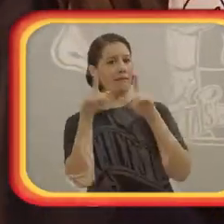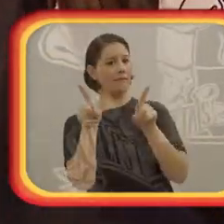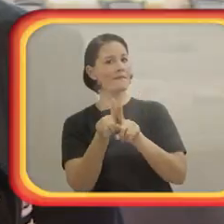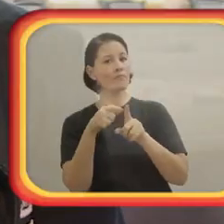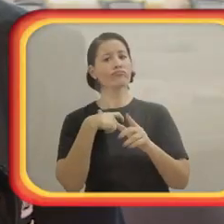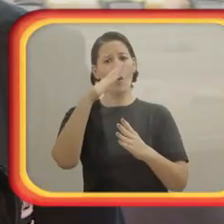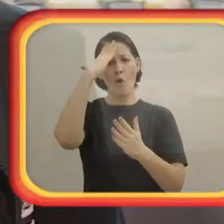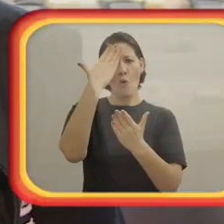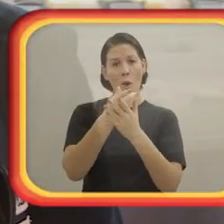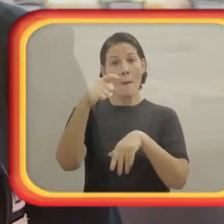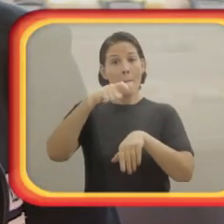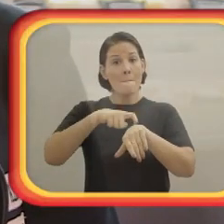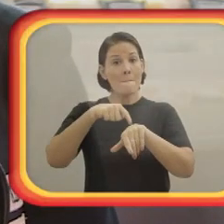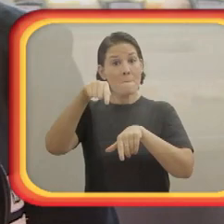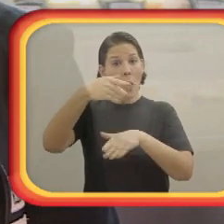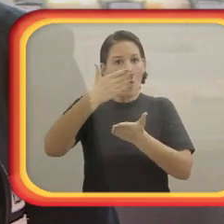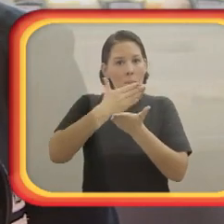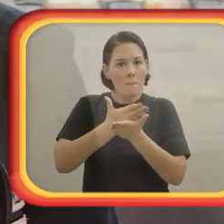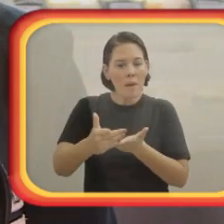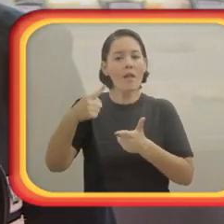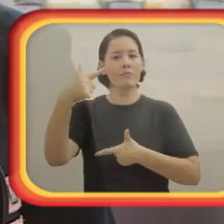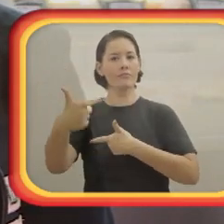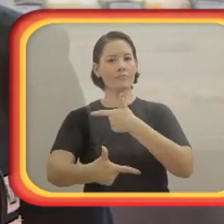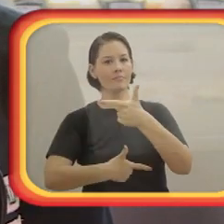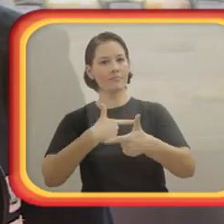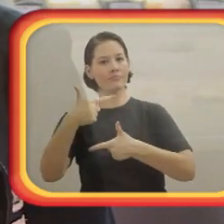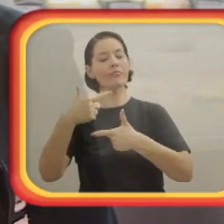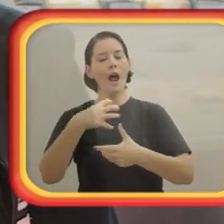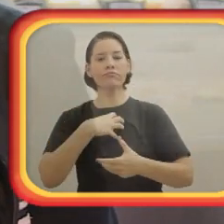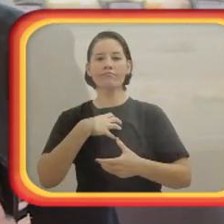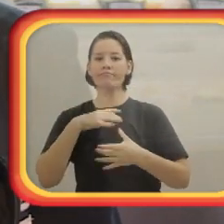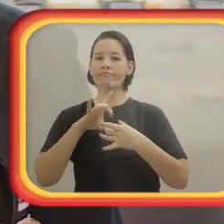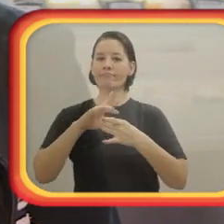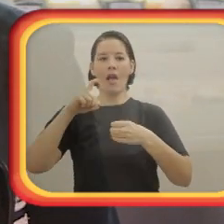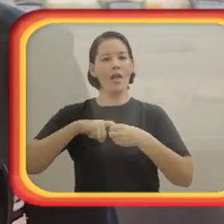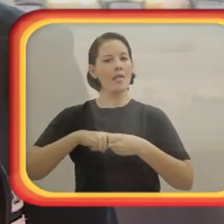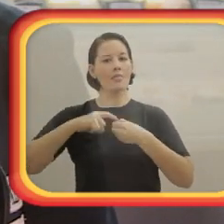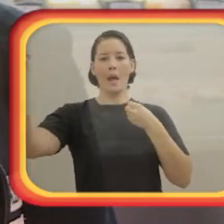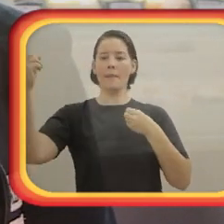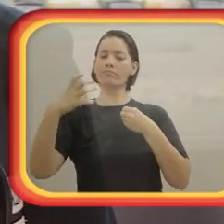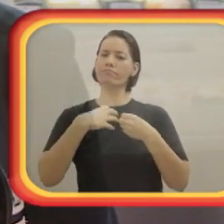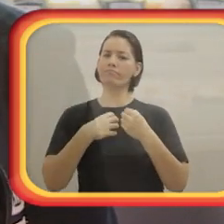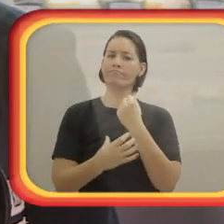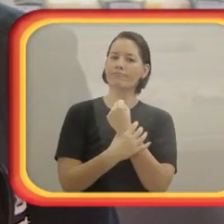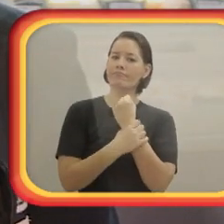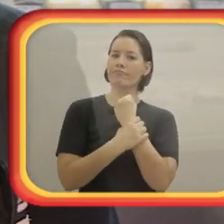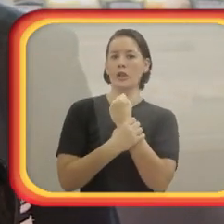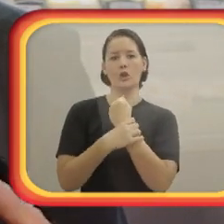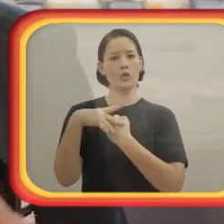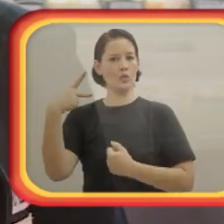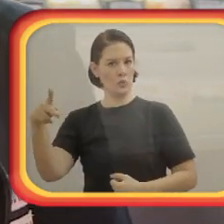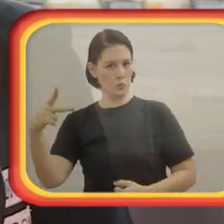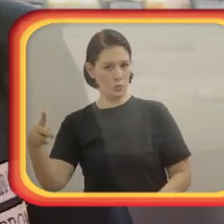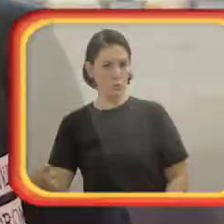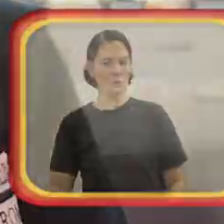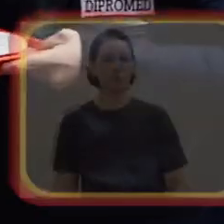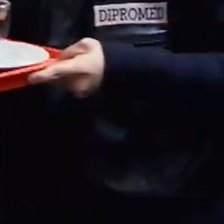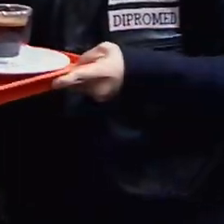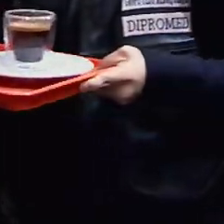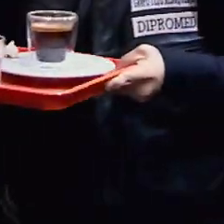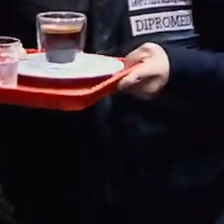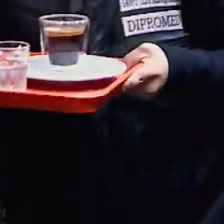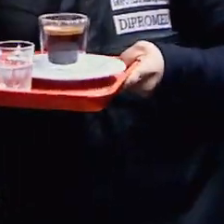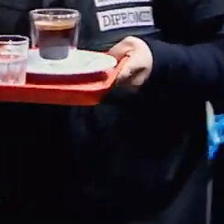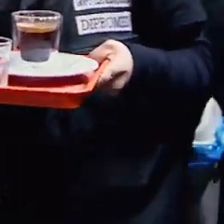muito gratificante. E ainda digo mais, além dela comprar as coisas que ela quer, ela ajuda a gente em